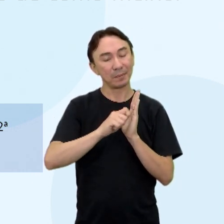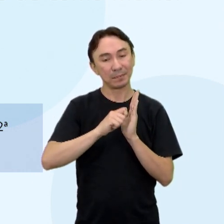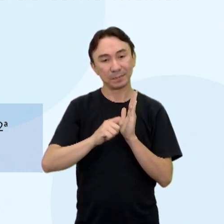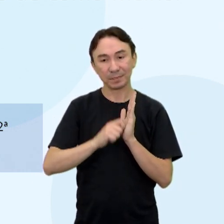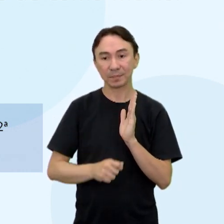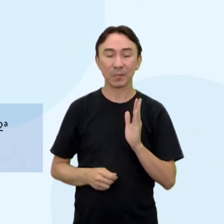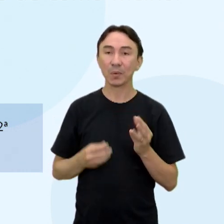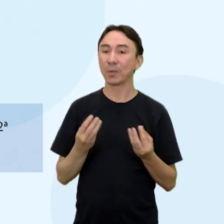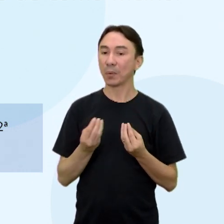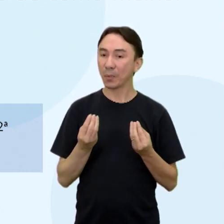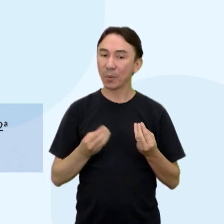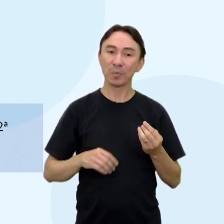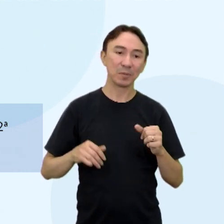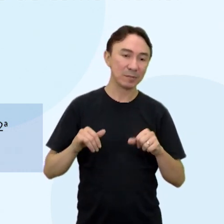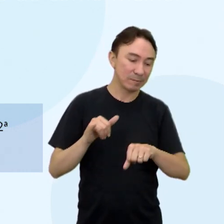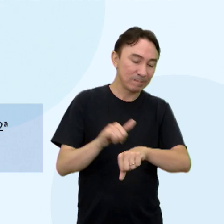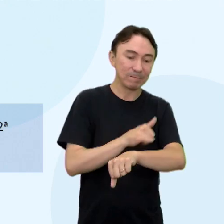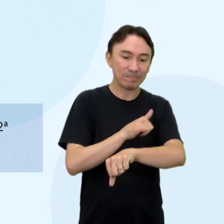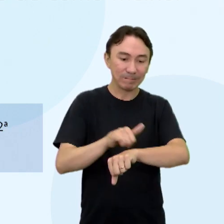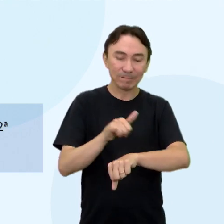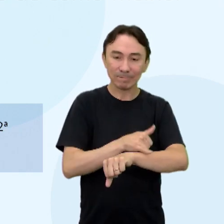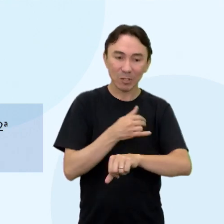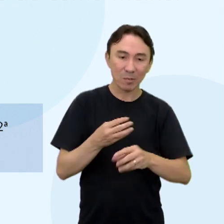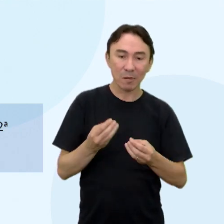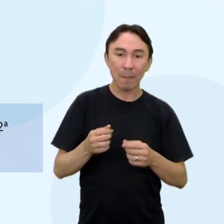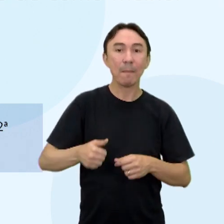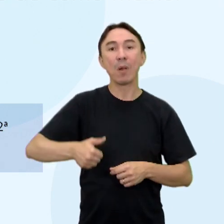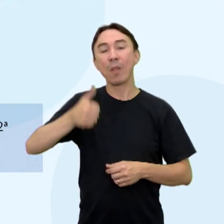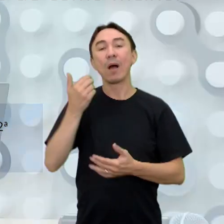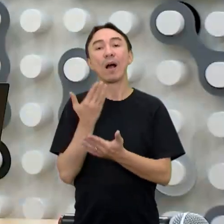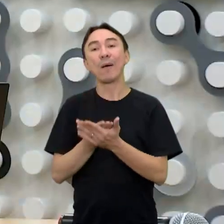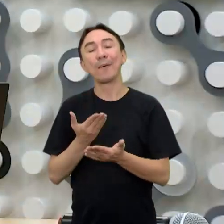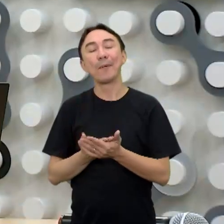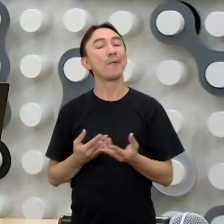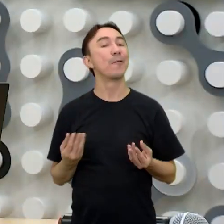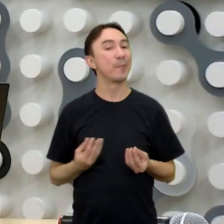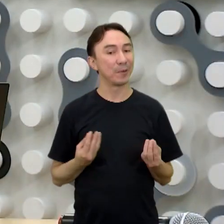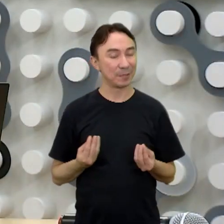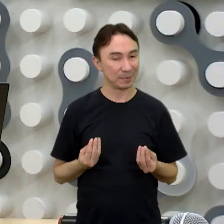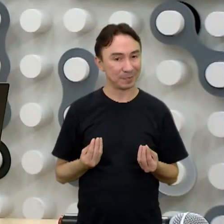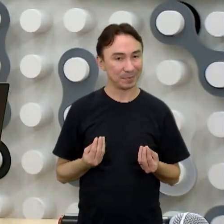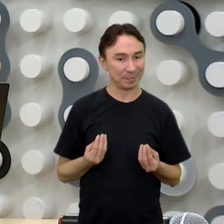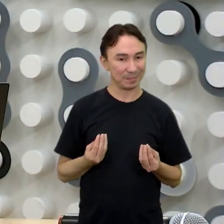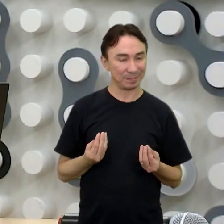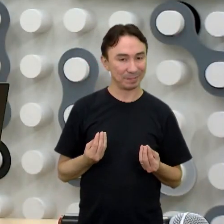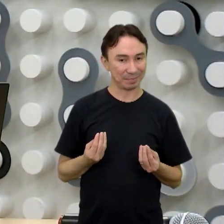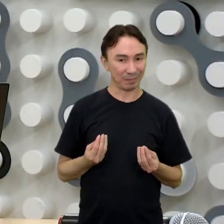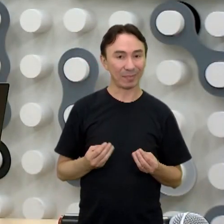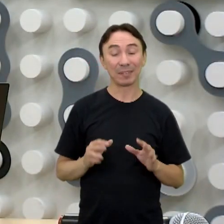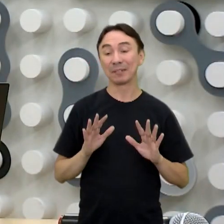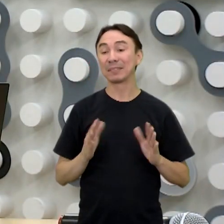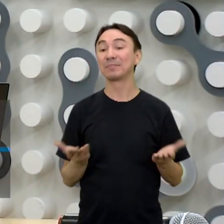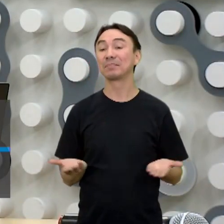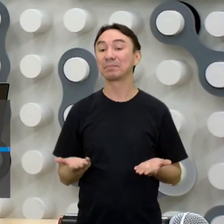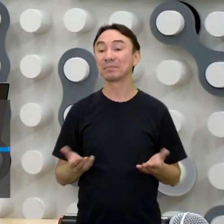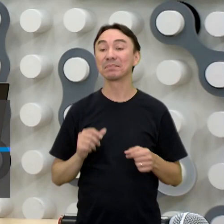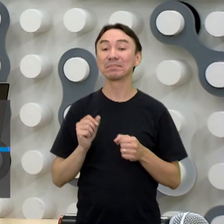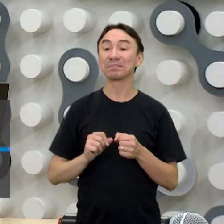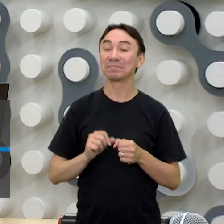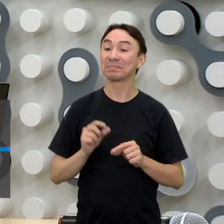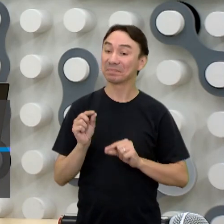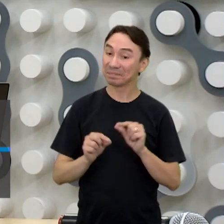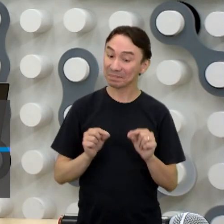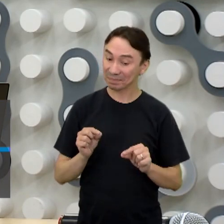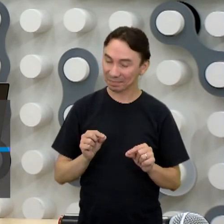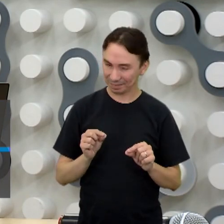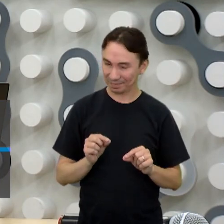como melhor proceder ao longo das aulas. Então, né? O que vamos fazer agora? Vamos fazer o seguinte.